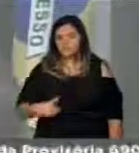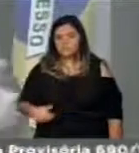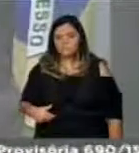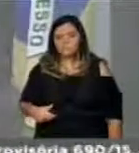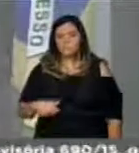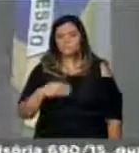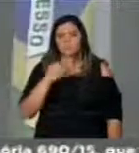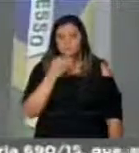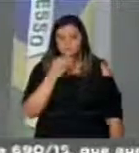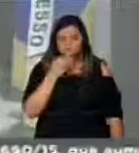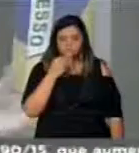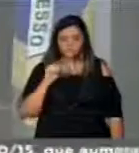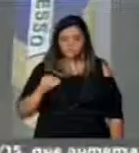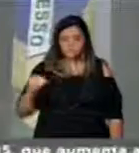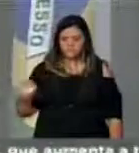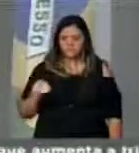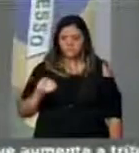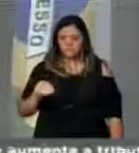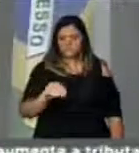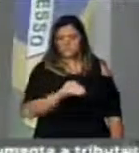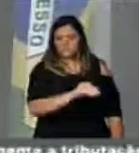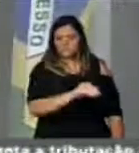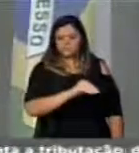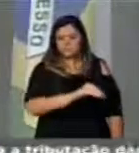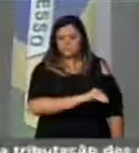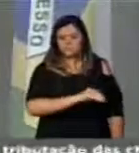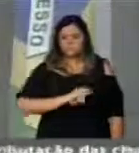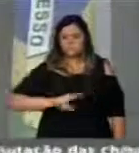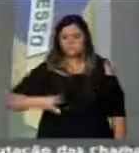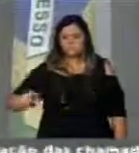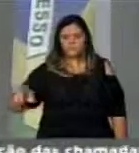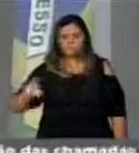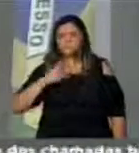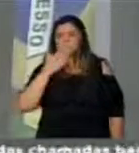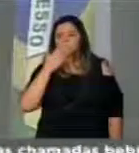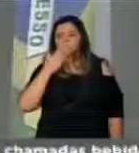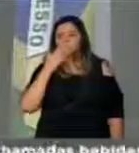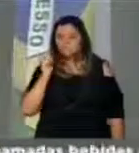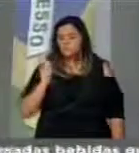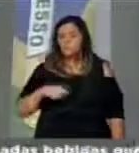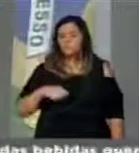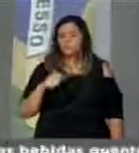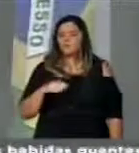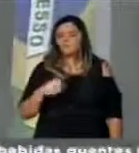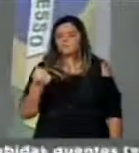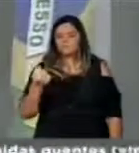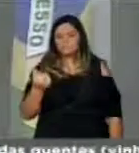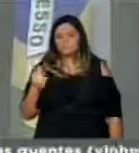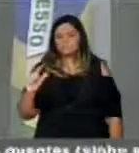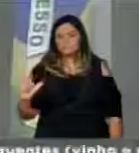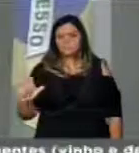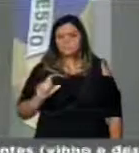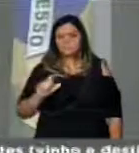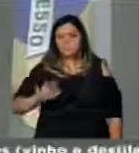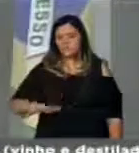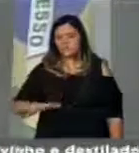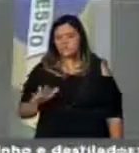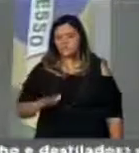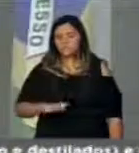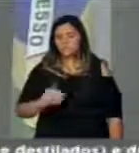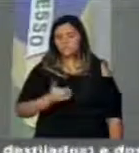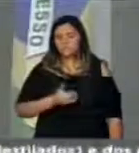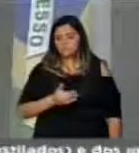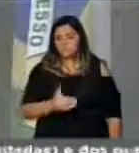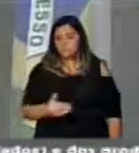remanejar os recursos aleatoriamente e muitas vezes se iniciando os iniciamos obras novas e de atendimento de